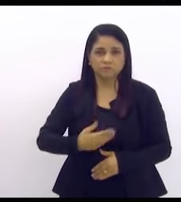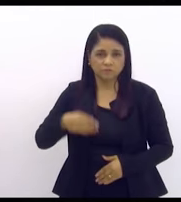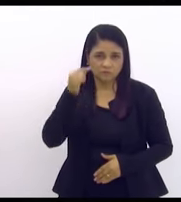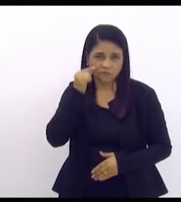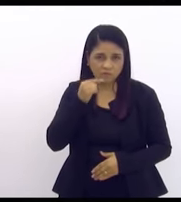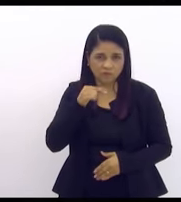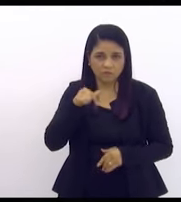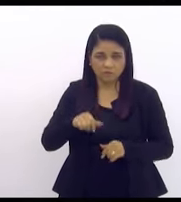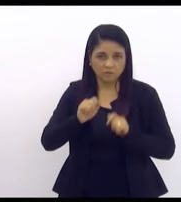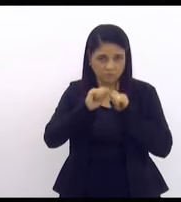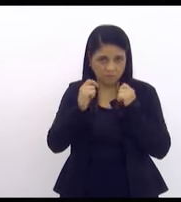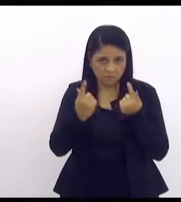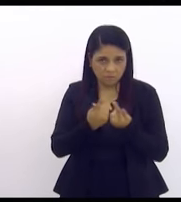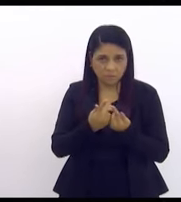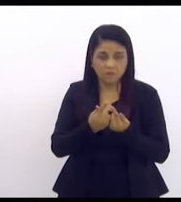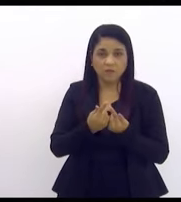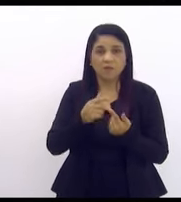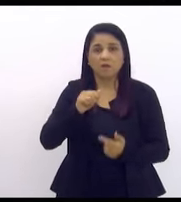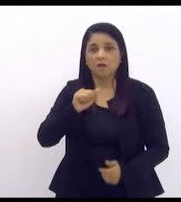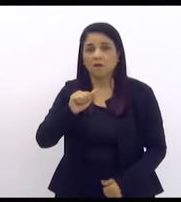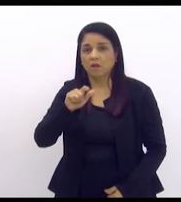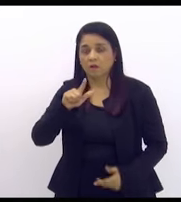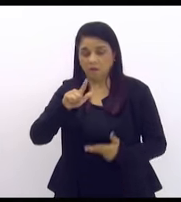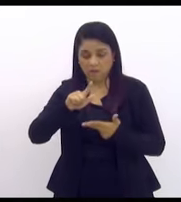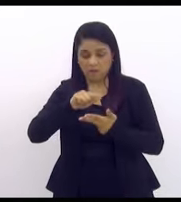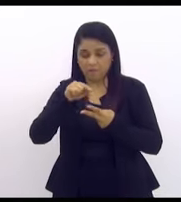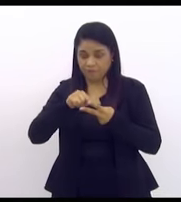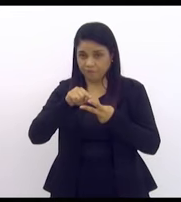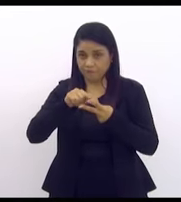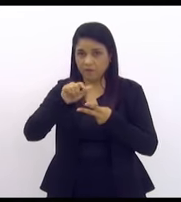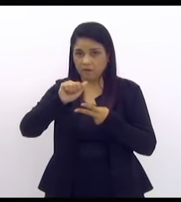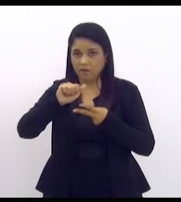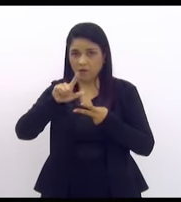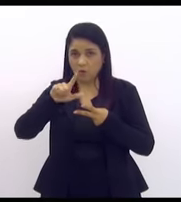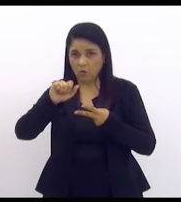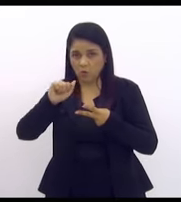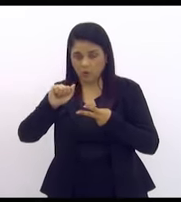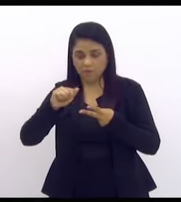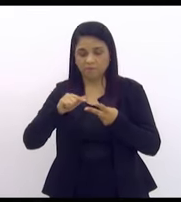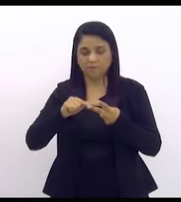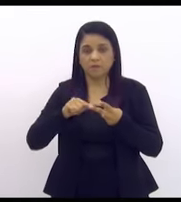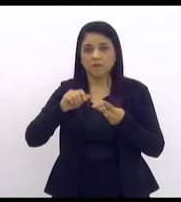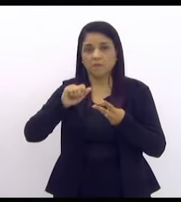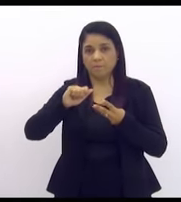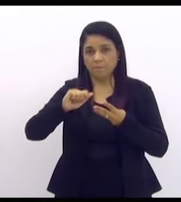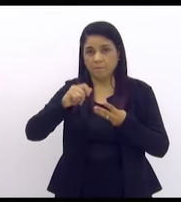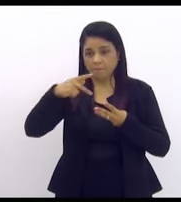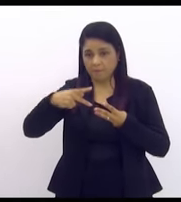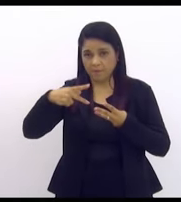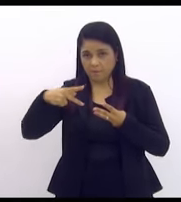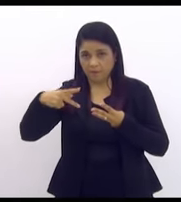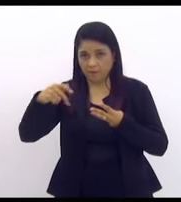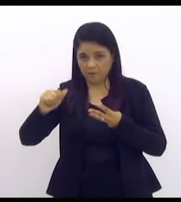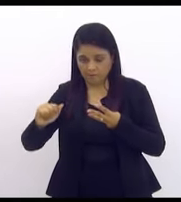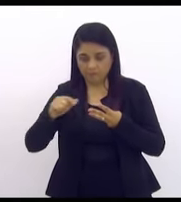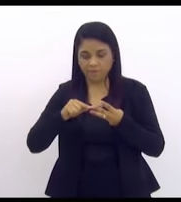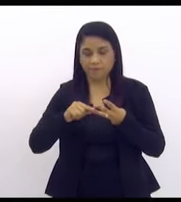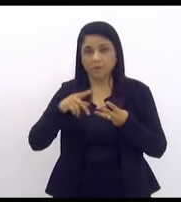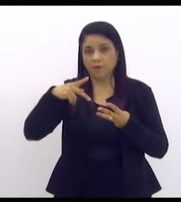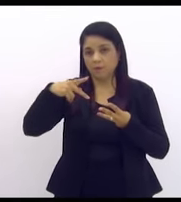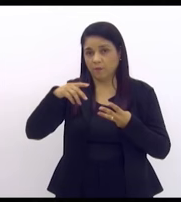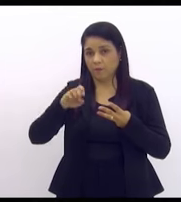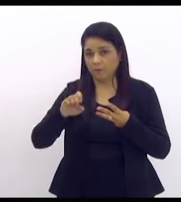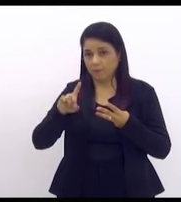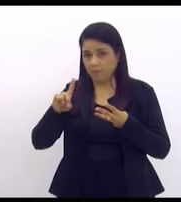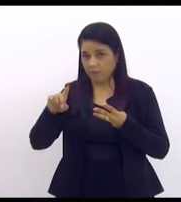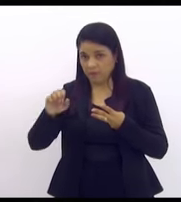casa, que é a LOA, o PPA e o PEDES. Eu vou fazer de forma didática, para